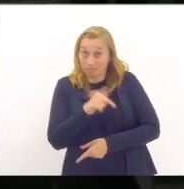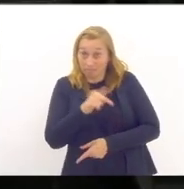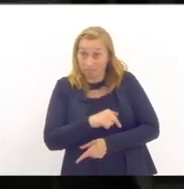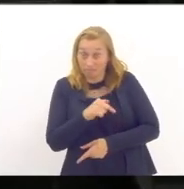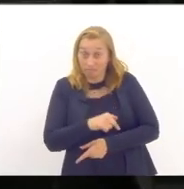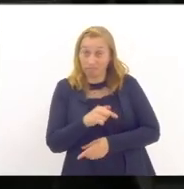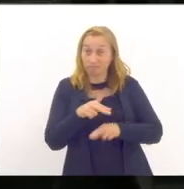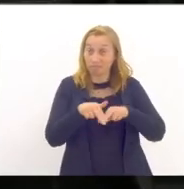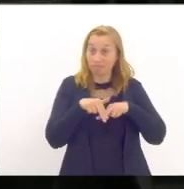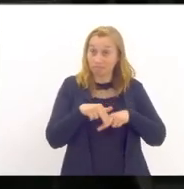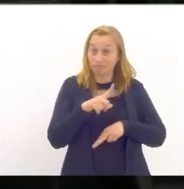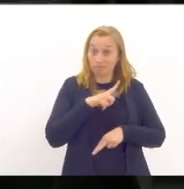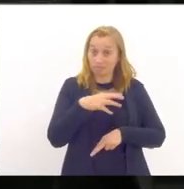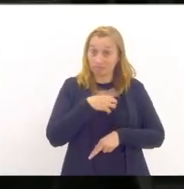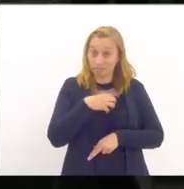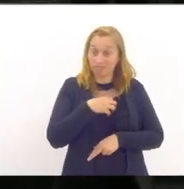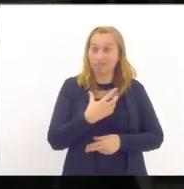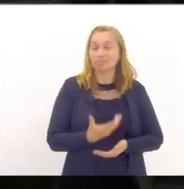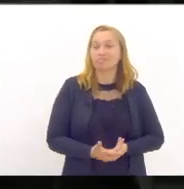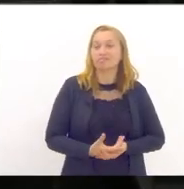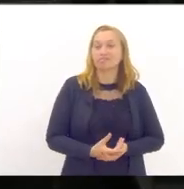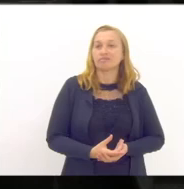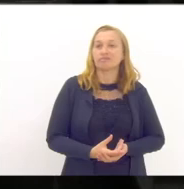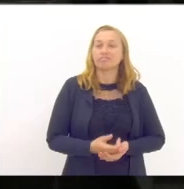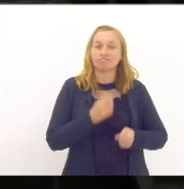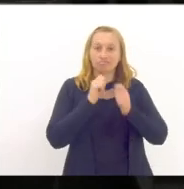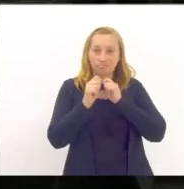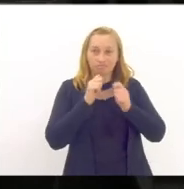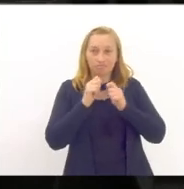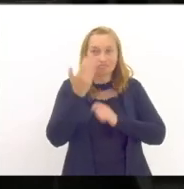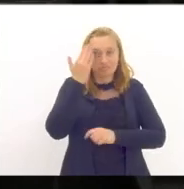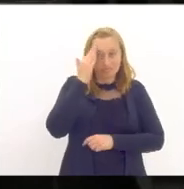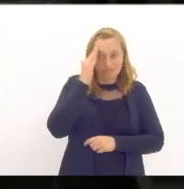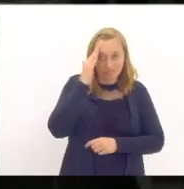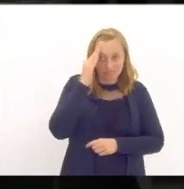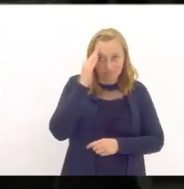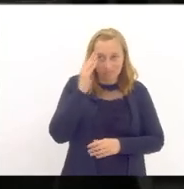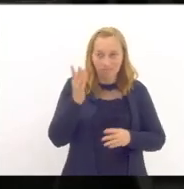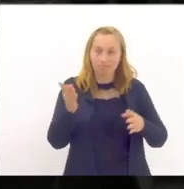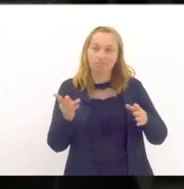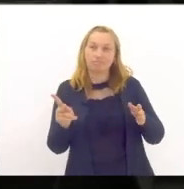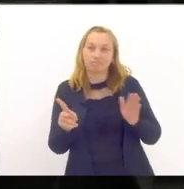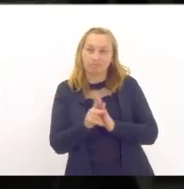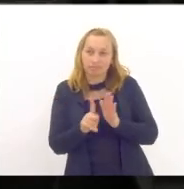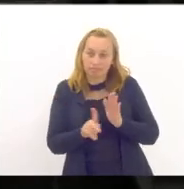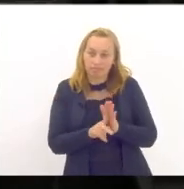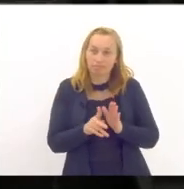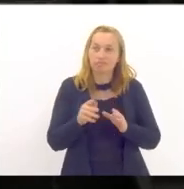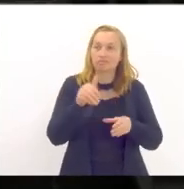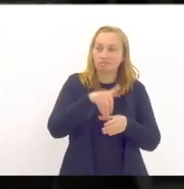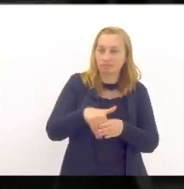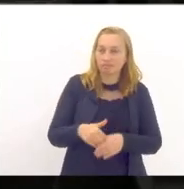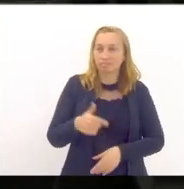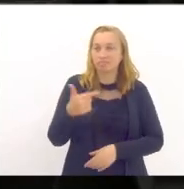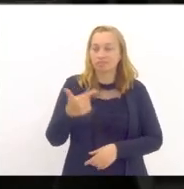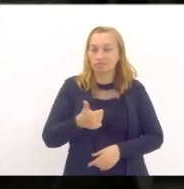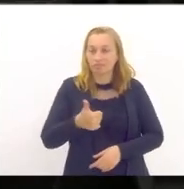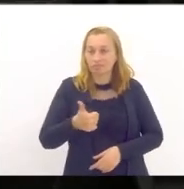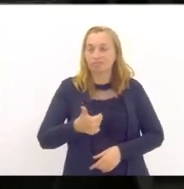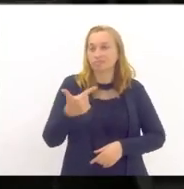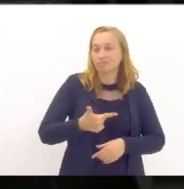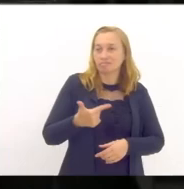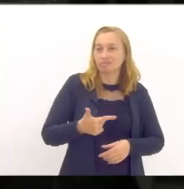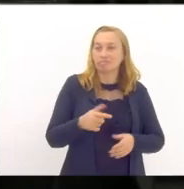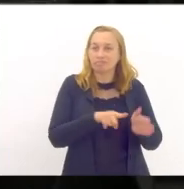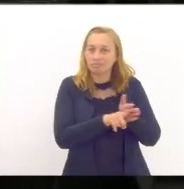tem um motivo e um sentido. Para um jornalista, entender tramitação de projeto, votação em 2 turnos, quórum, verificação